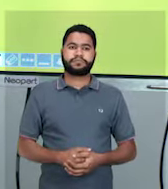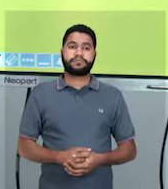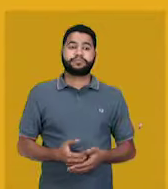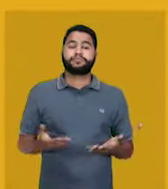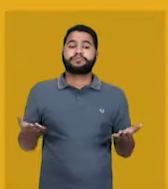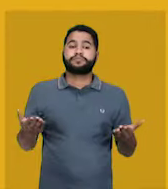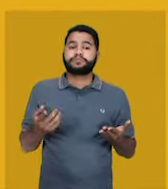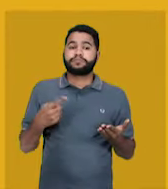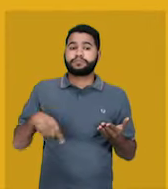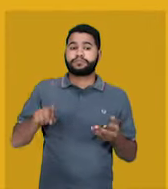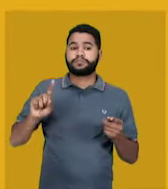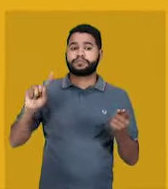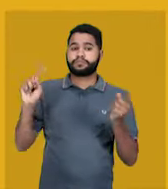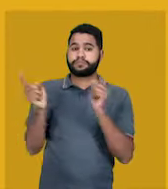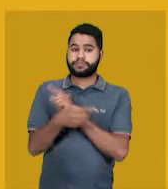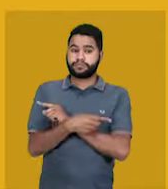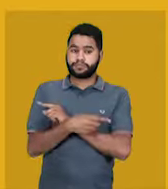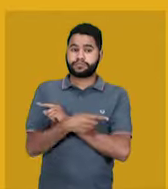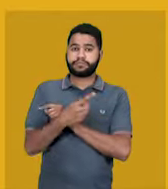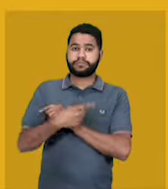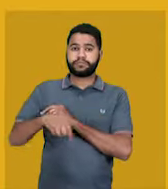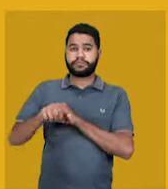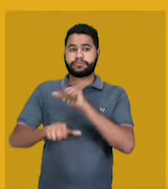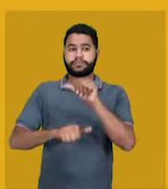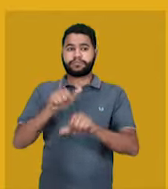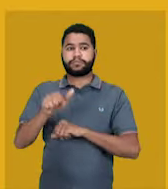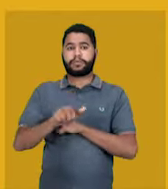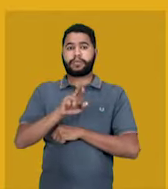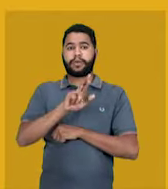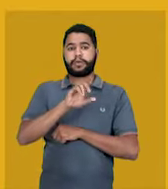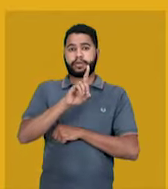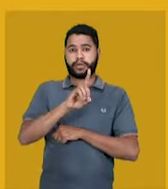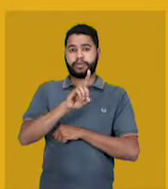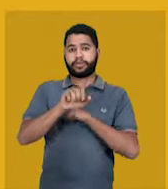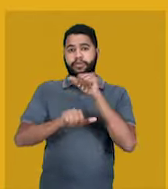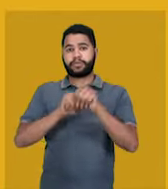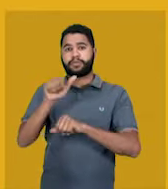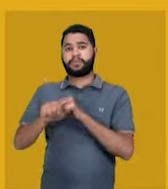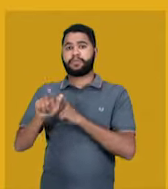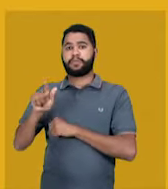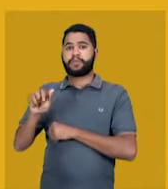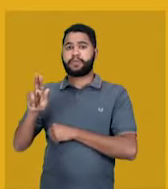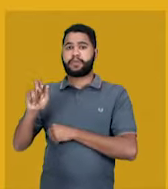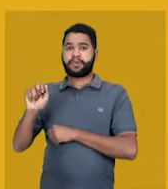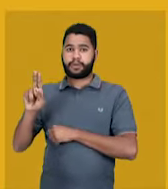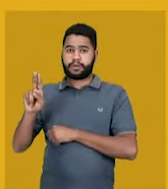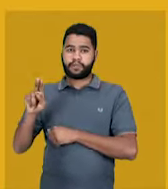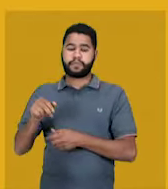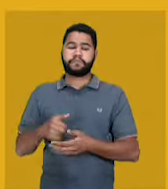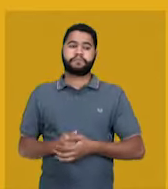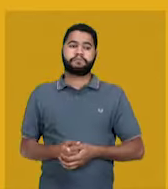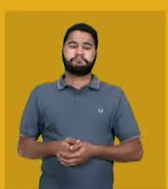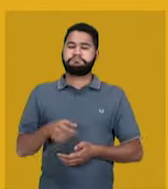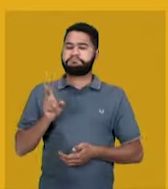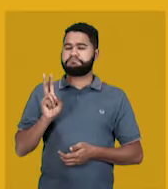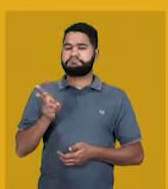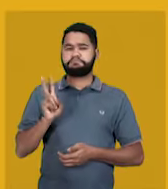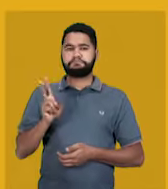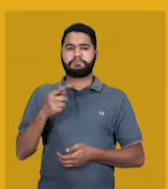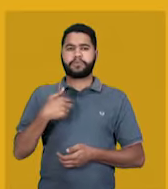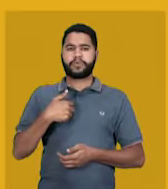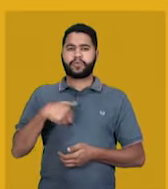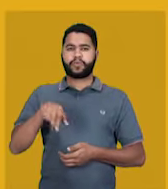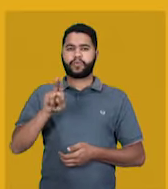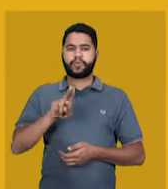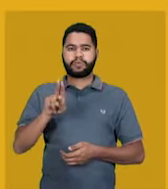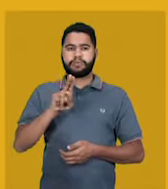Agora nós vamos fazer o contrário. Nós vamos transformar de radiano para graus. Então, a mesma coisa, eu vou usar a mesma